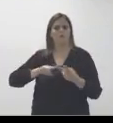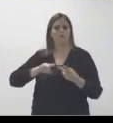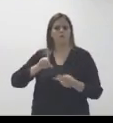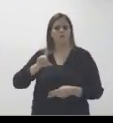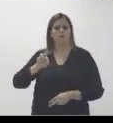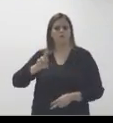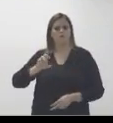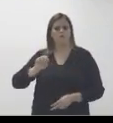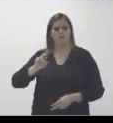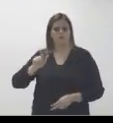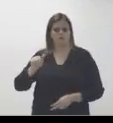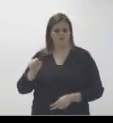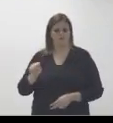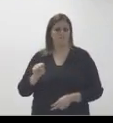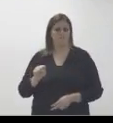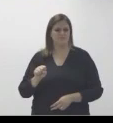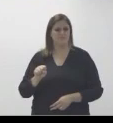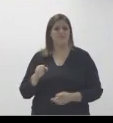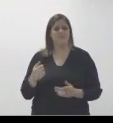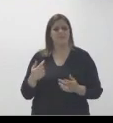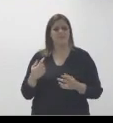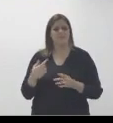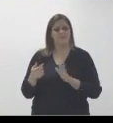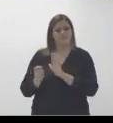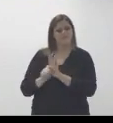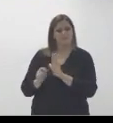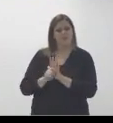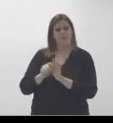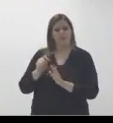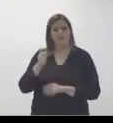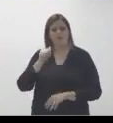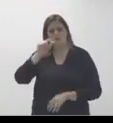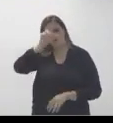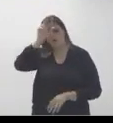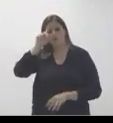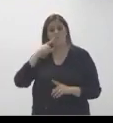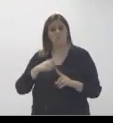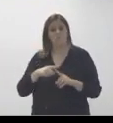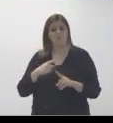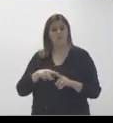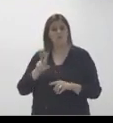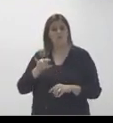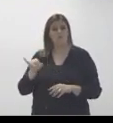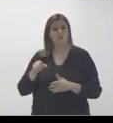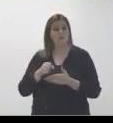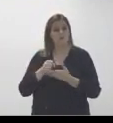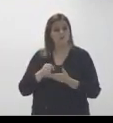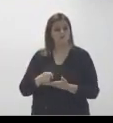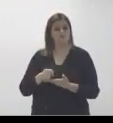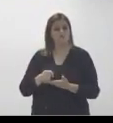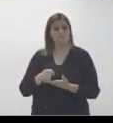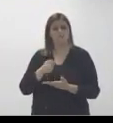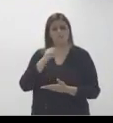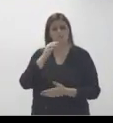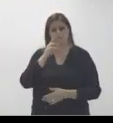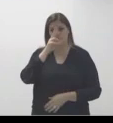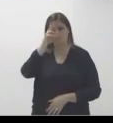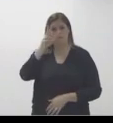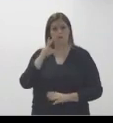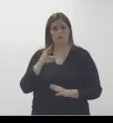am seguir num conhecimento e vai firmar uma posição aonde você